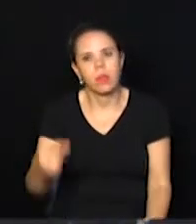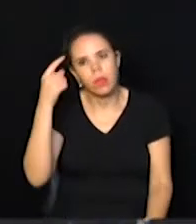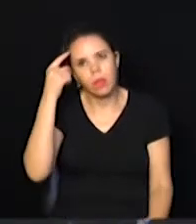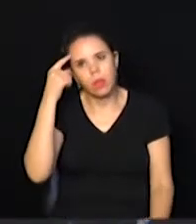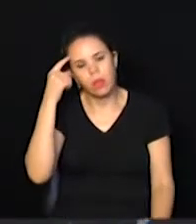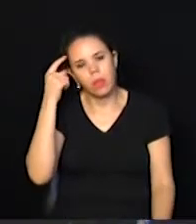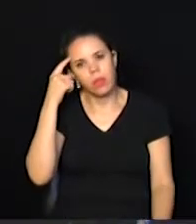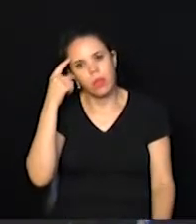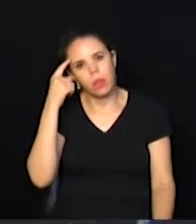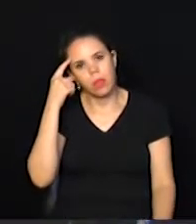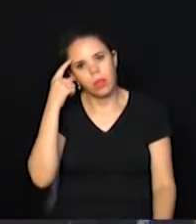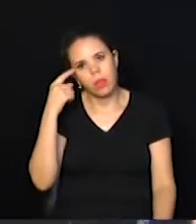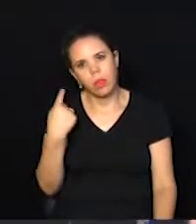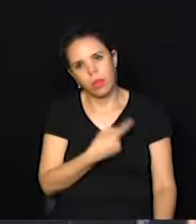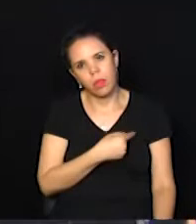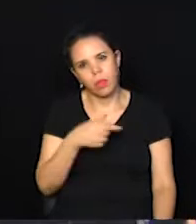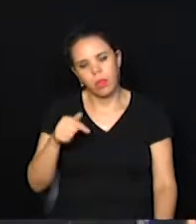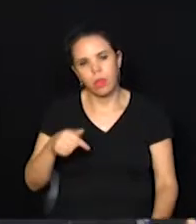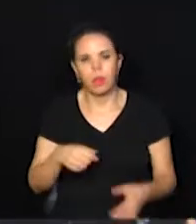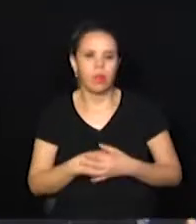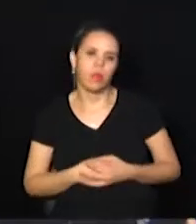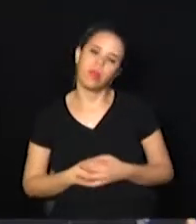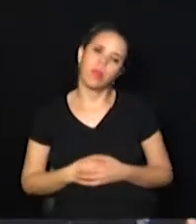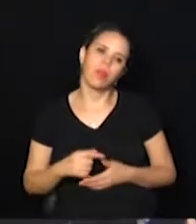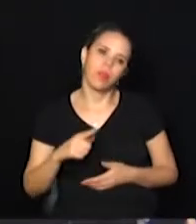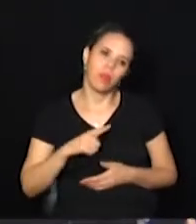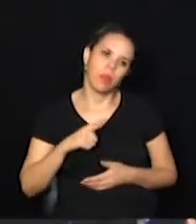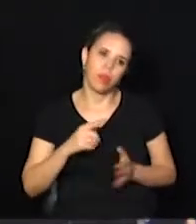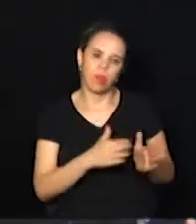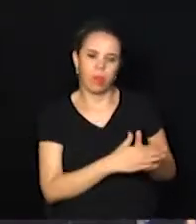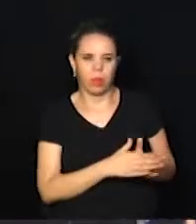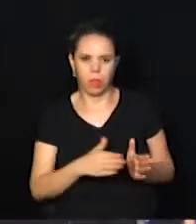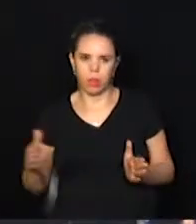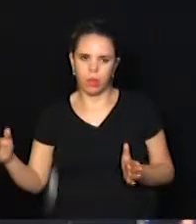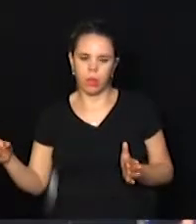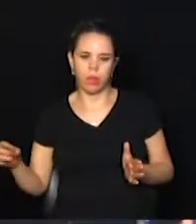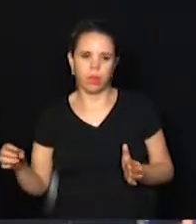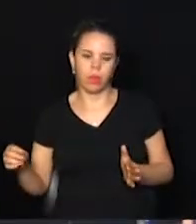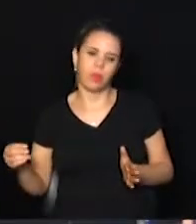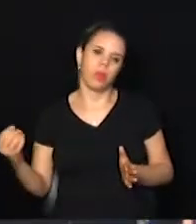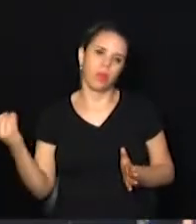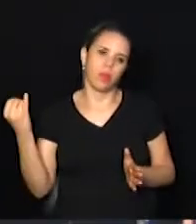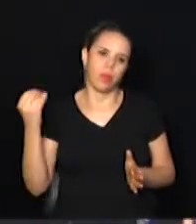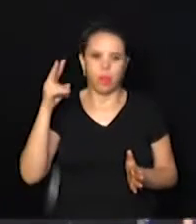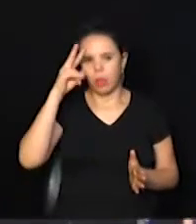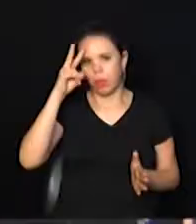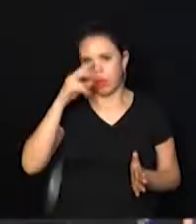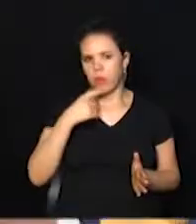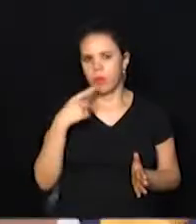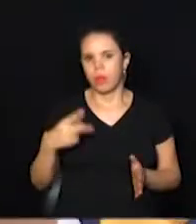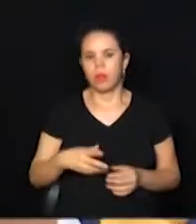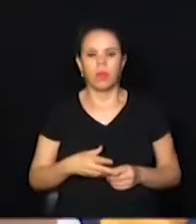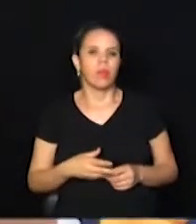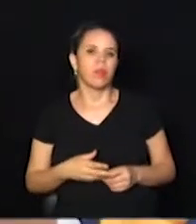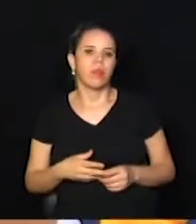que nós tivemos um período excepcional na história de Campinas.